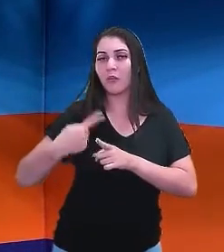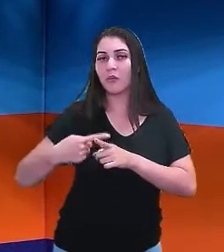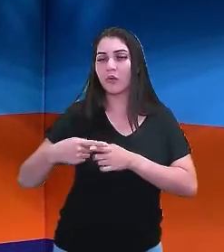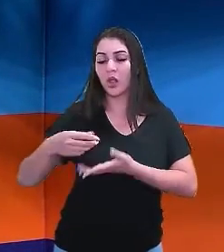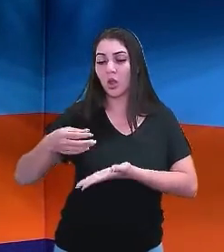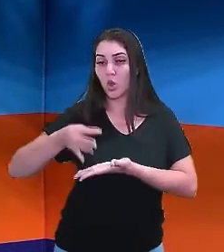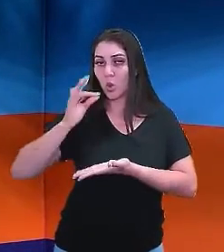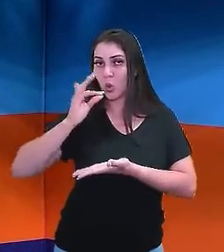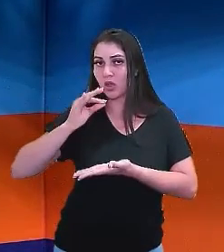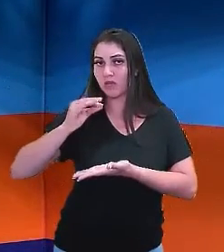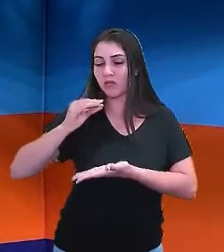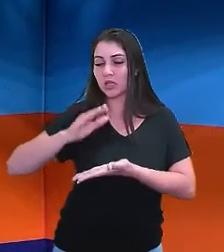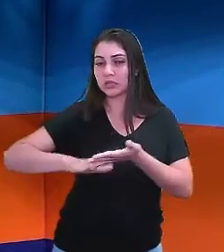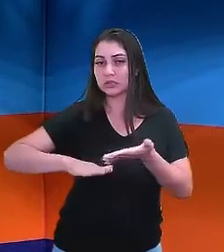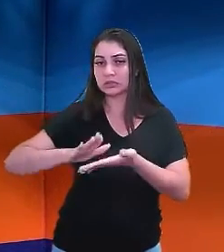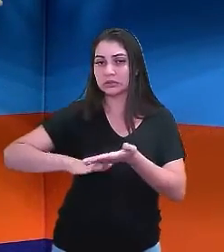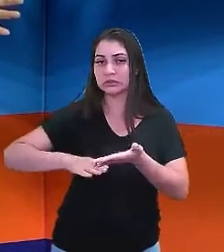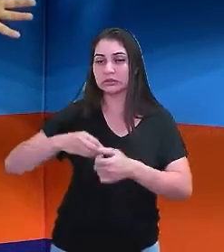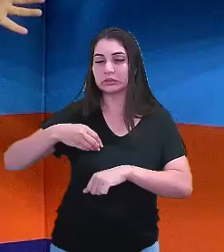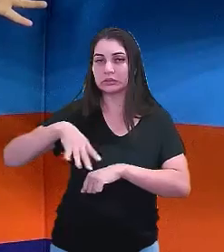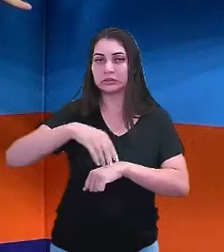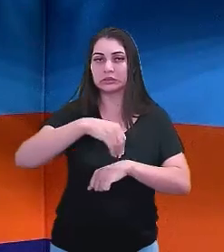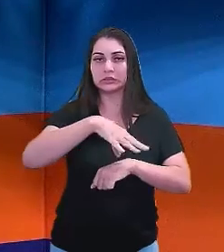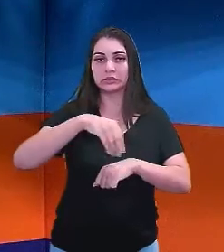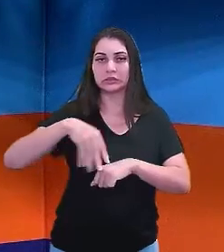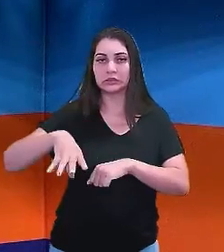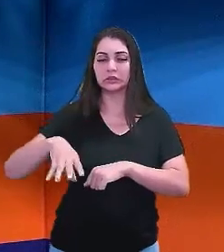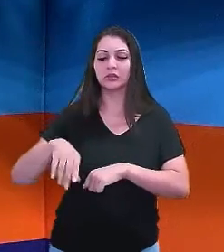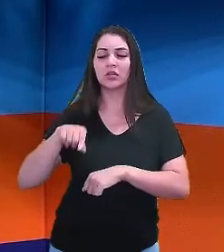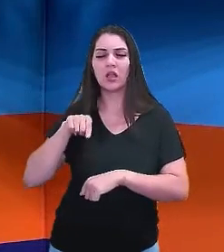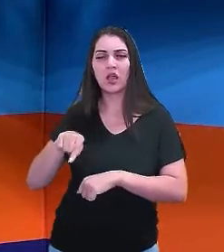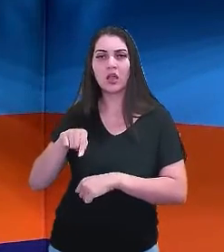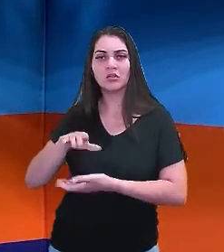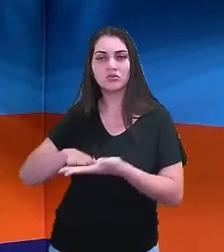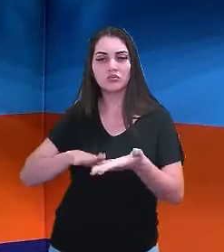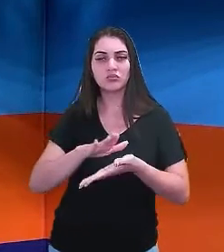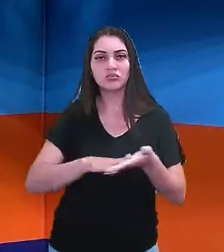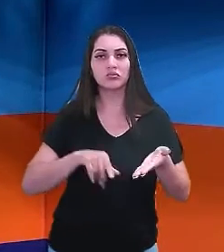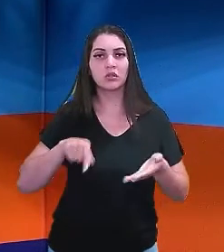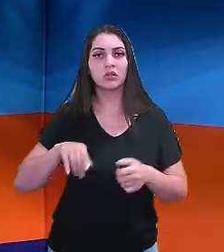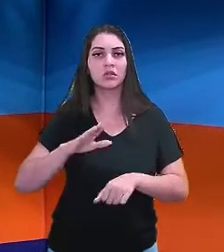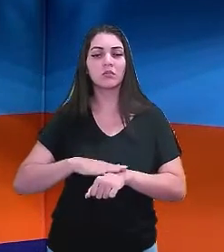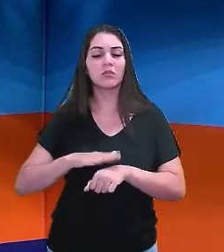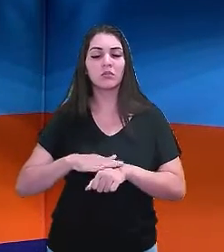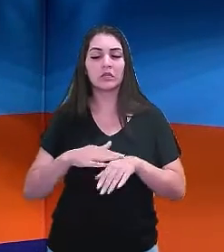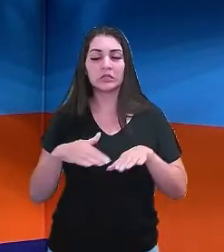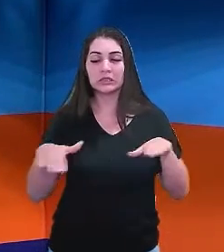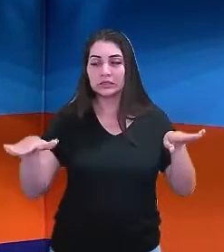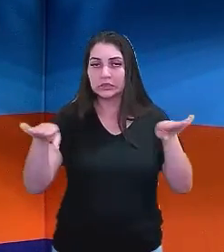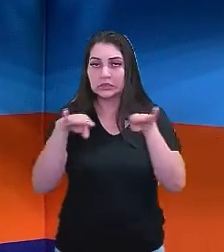exportados. E, a partir dessa exportação, nesse período auge